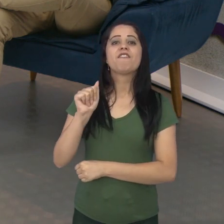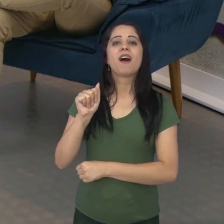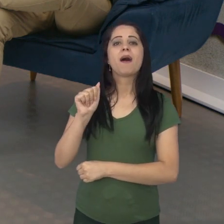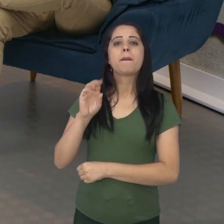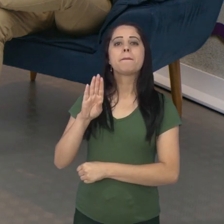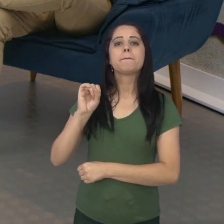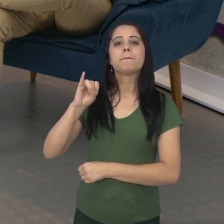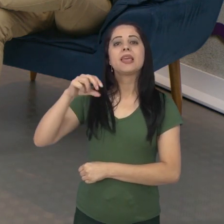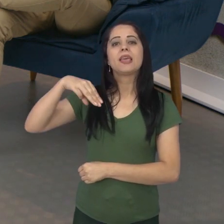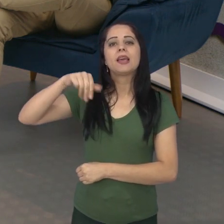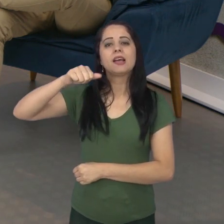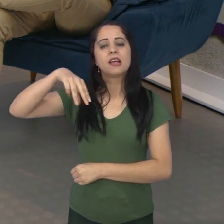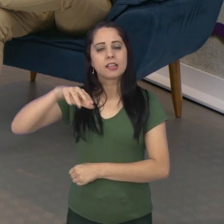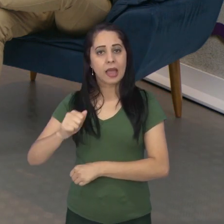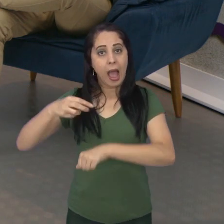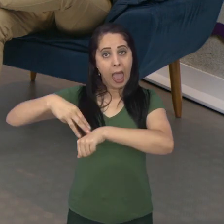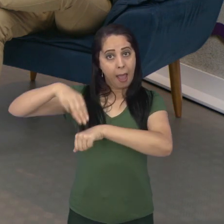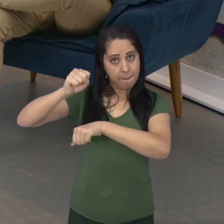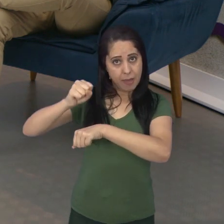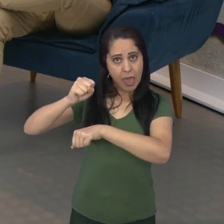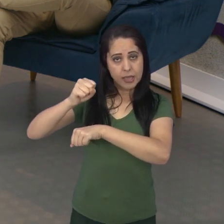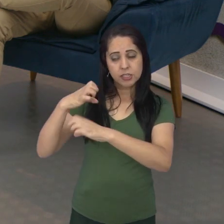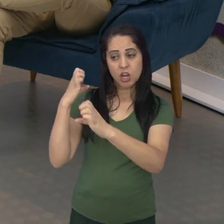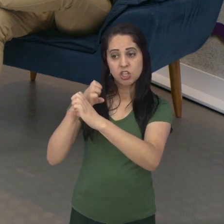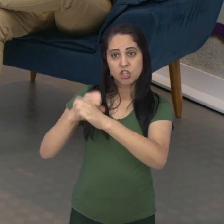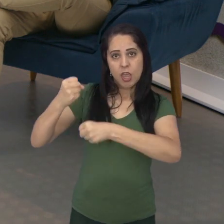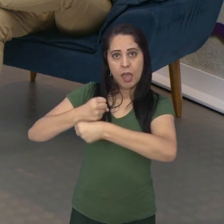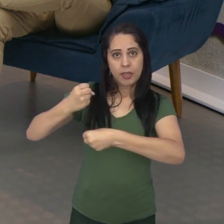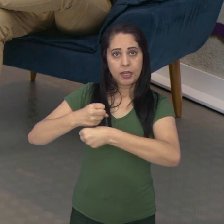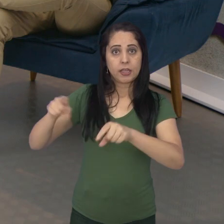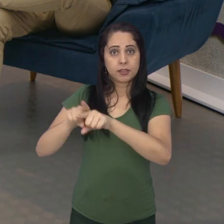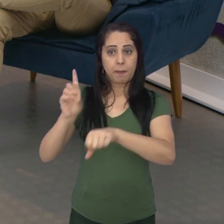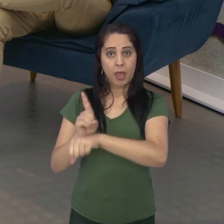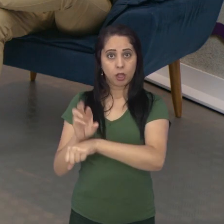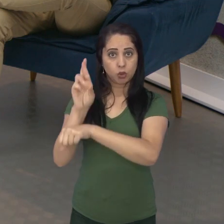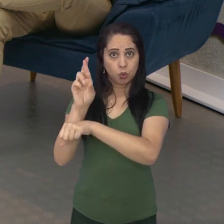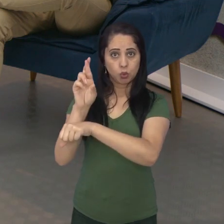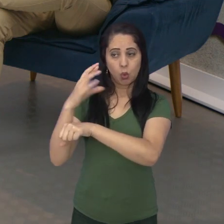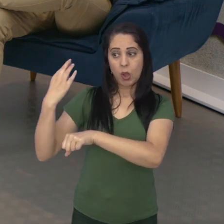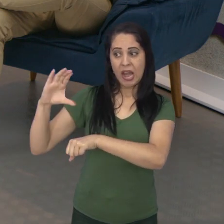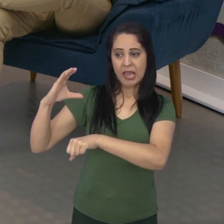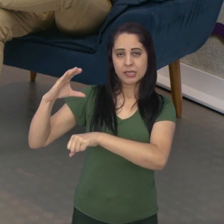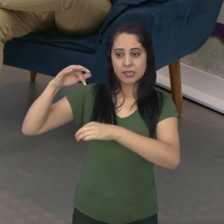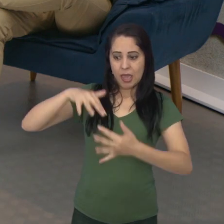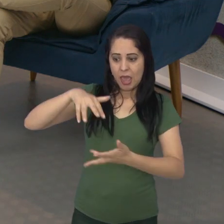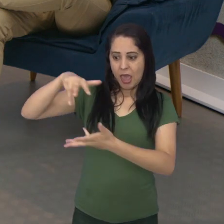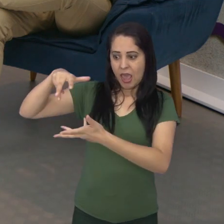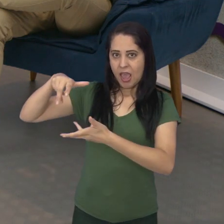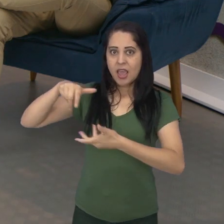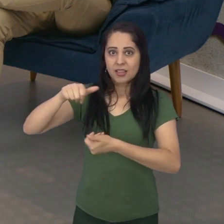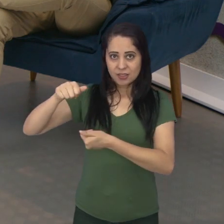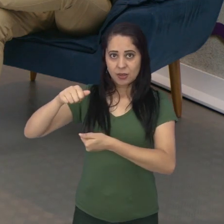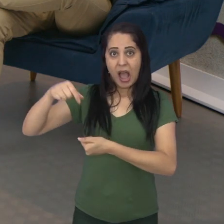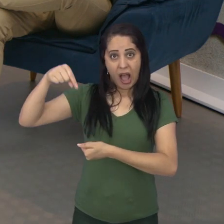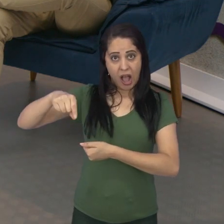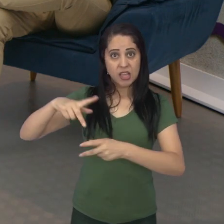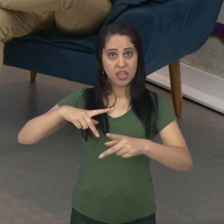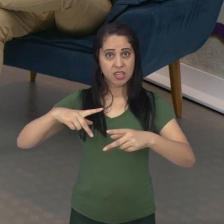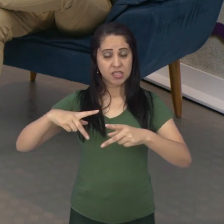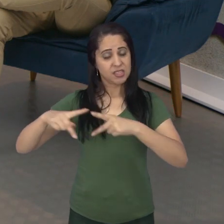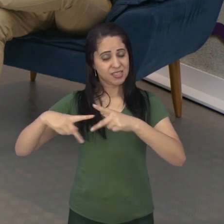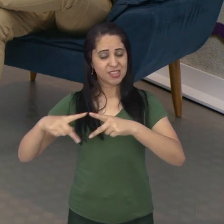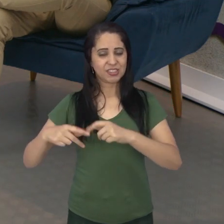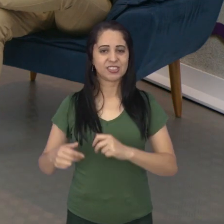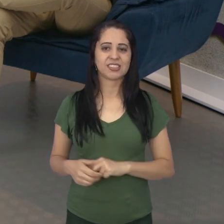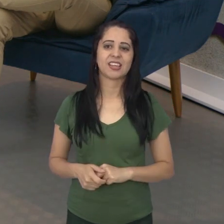Fabiana Lourenço, mestre em engenharia civil e doutora em ciência do sistema terrestre, que atua aqui em São